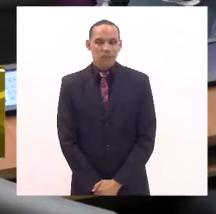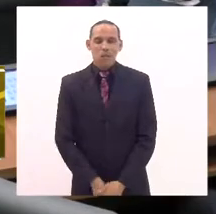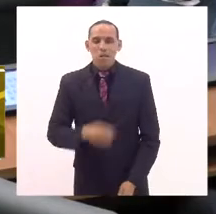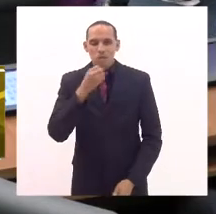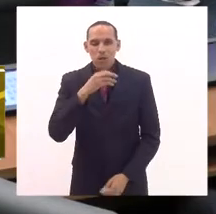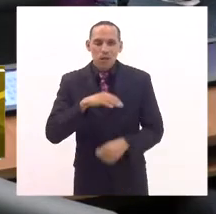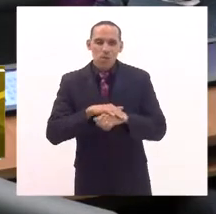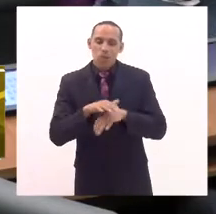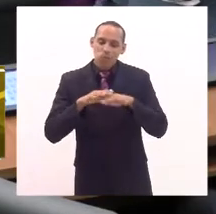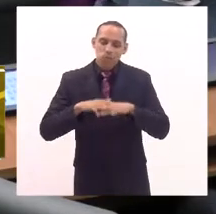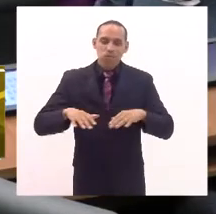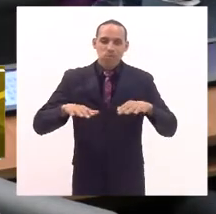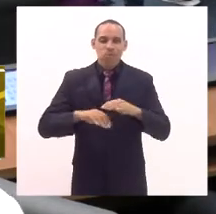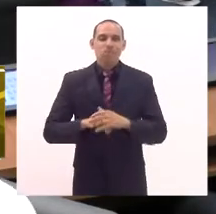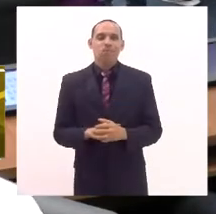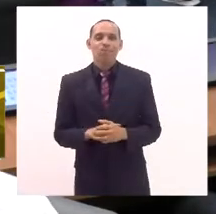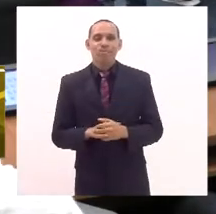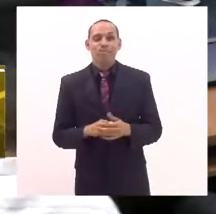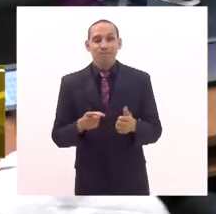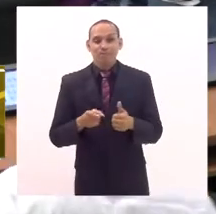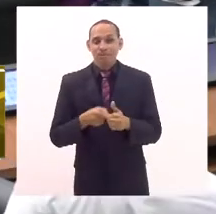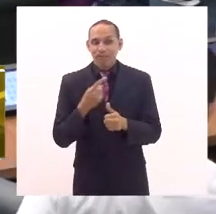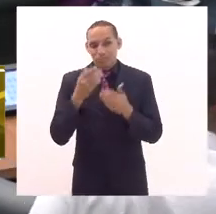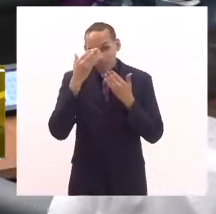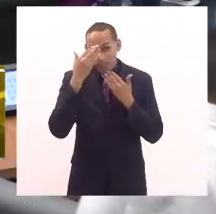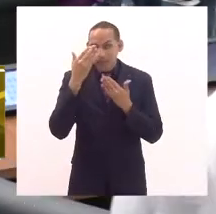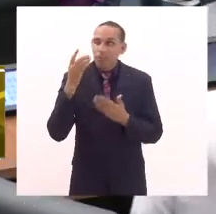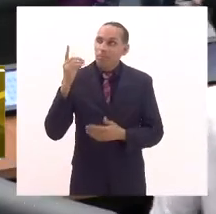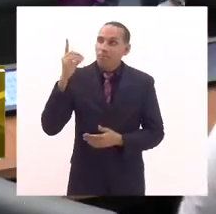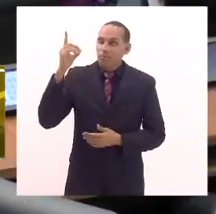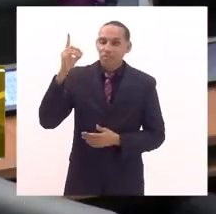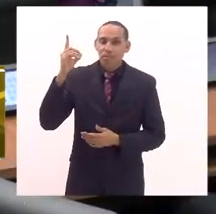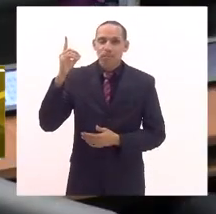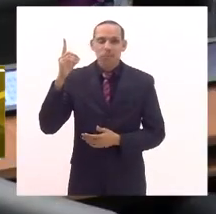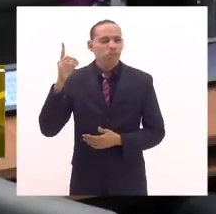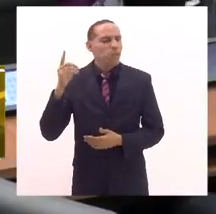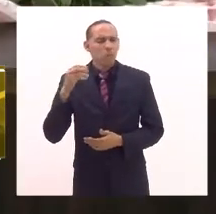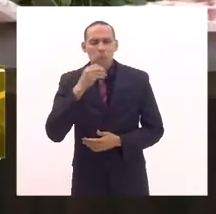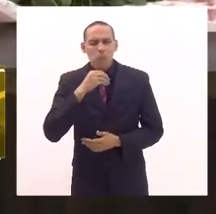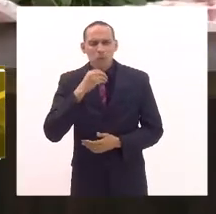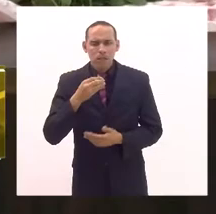Boa noite a todos. Eu quero primeiramente agradecer a Deus a rica oportunidade.